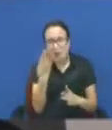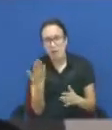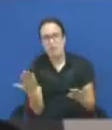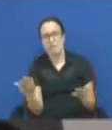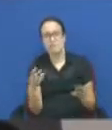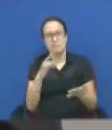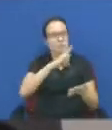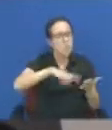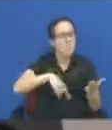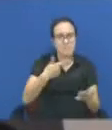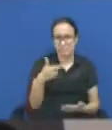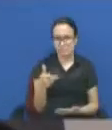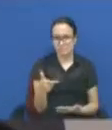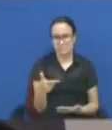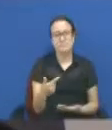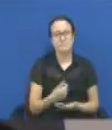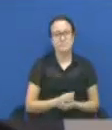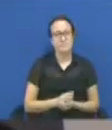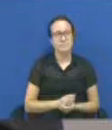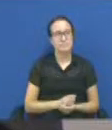essa comissão, ela não